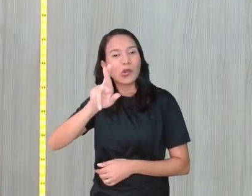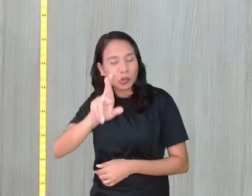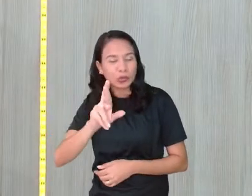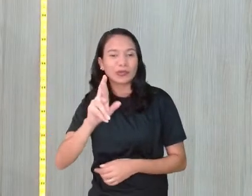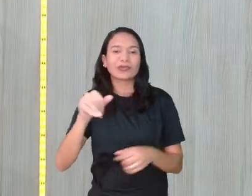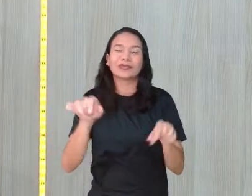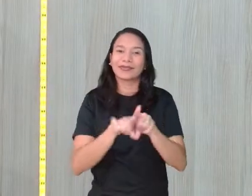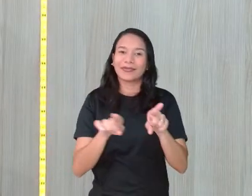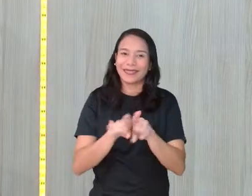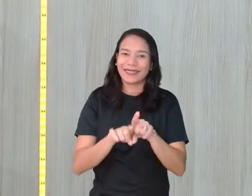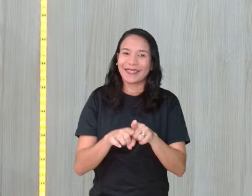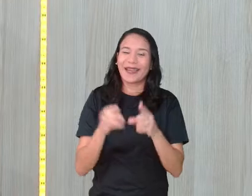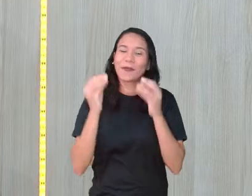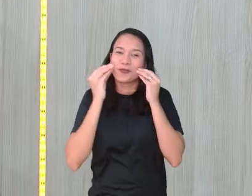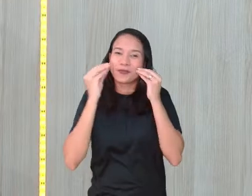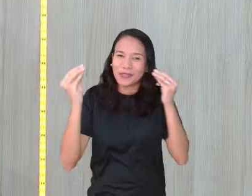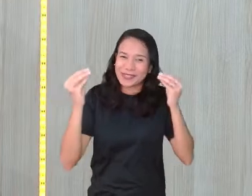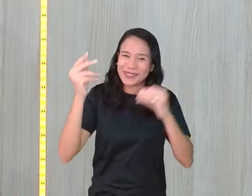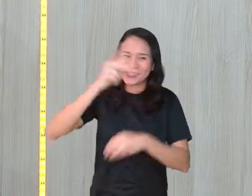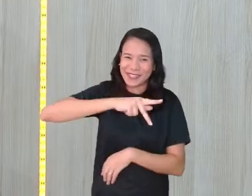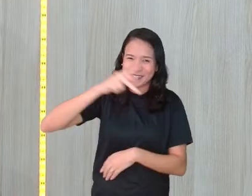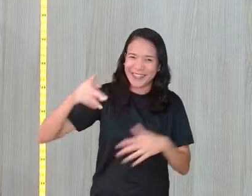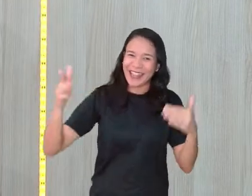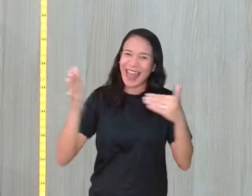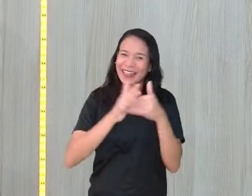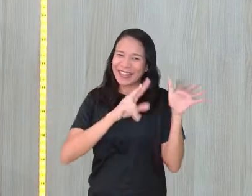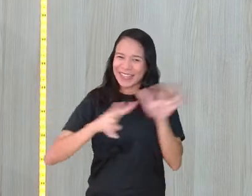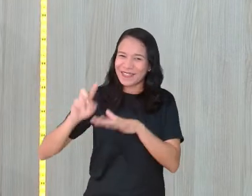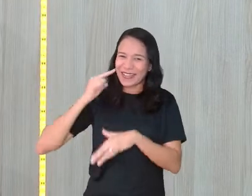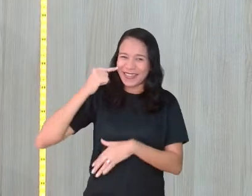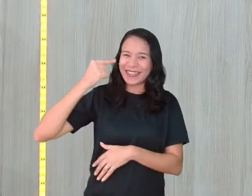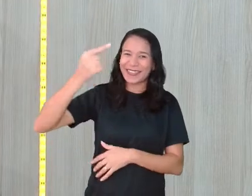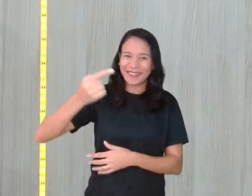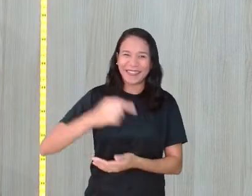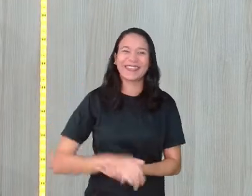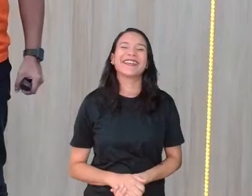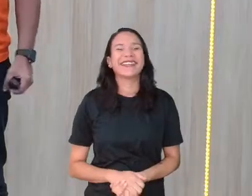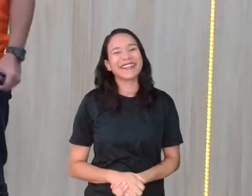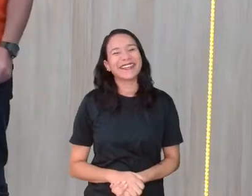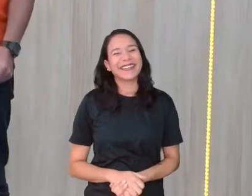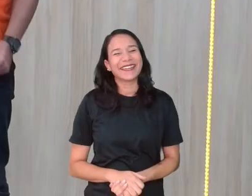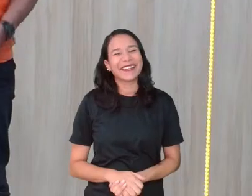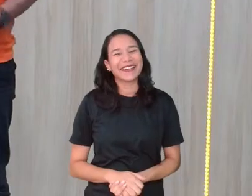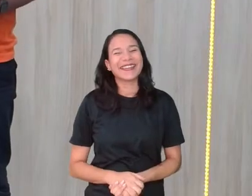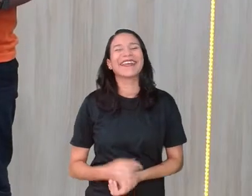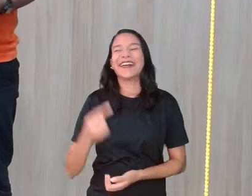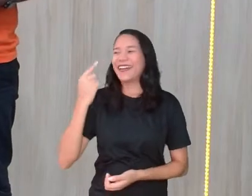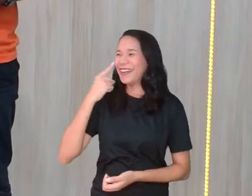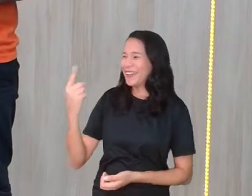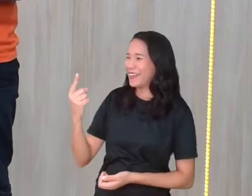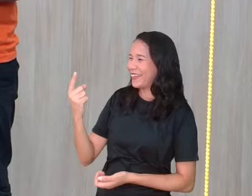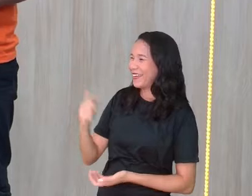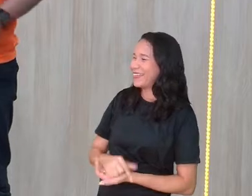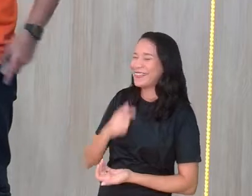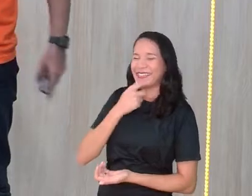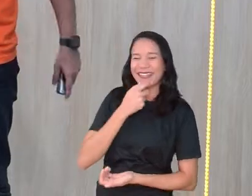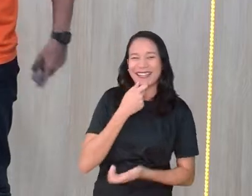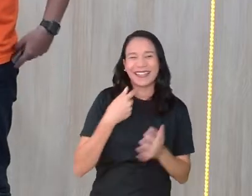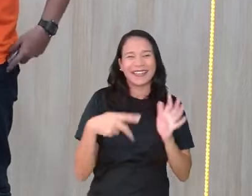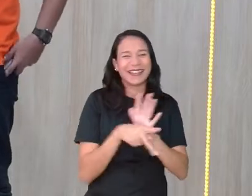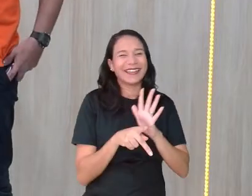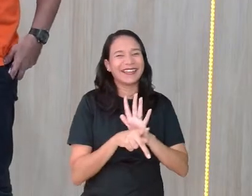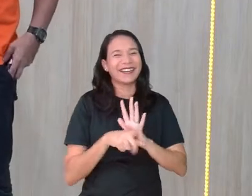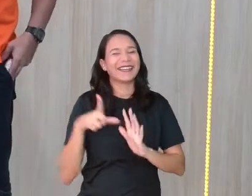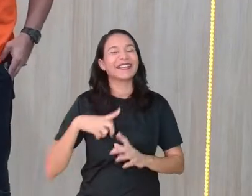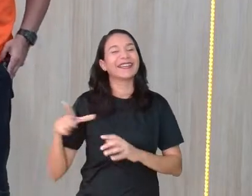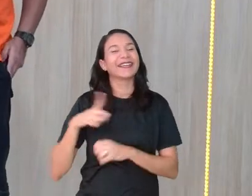Face da Geografia. Fica aqui, ó. Até a semana que vem, pessoal. Mr. Puriface. Aí tem que pegar o inglês e trazer toda